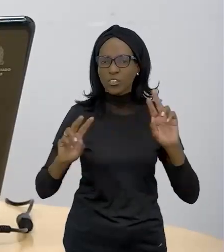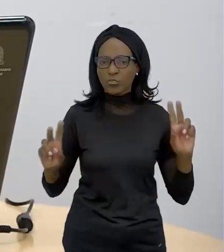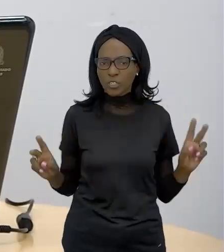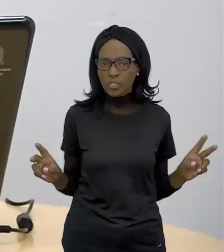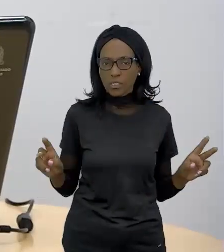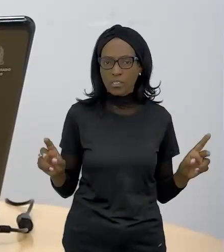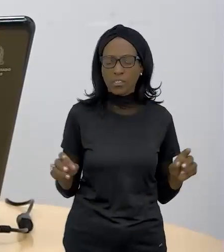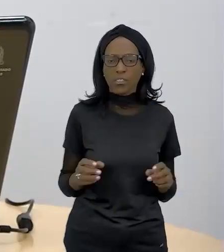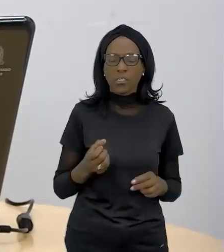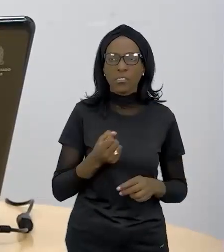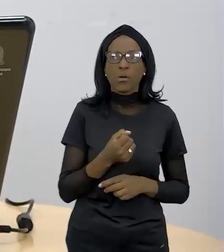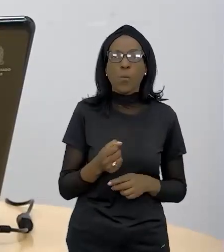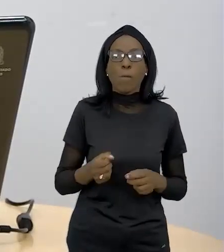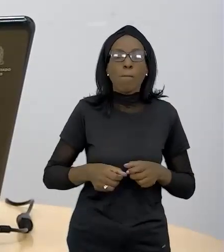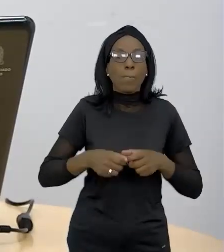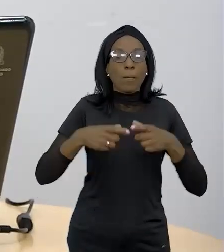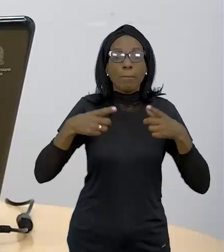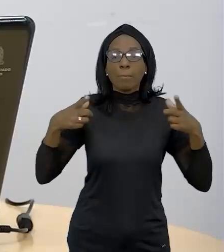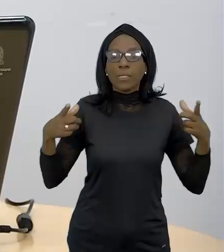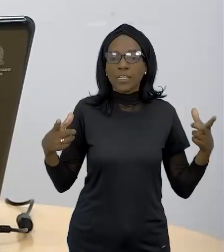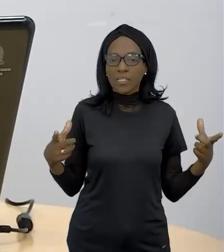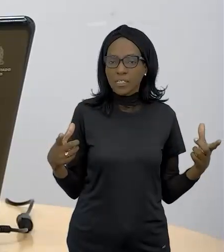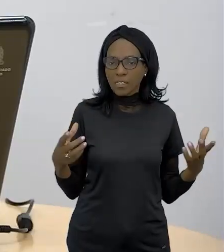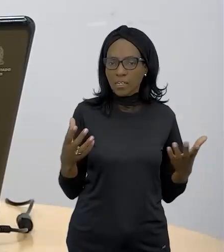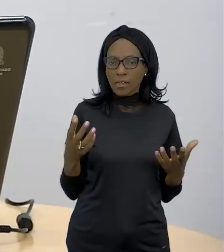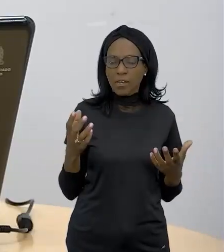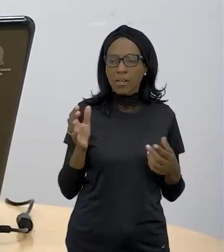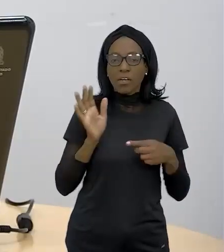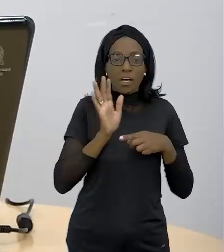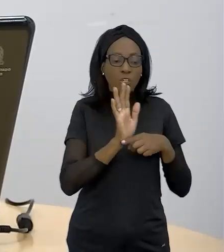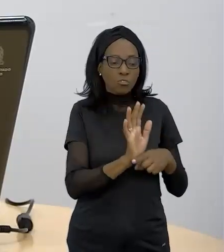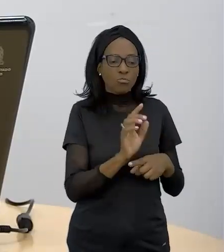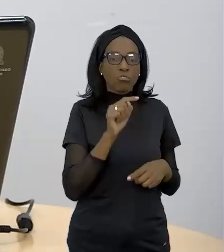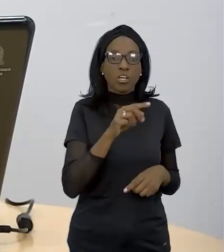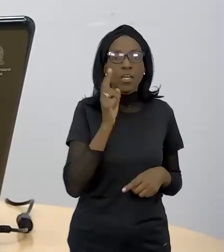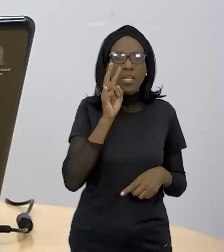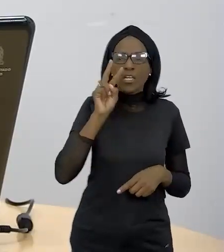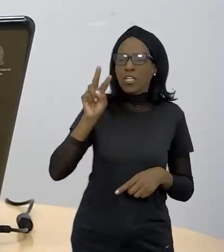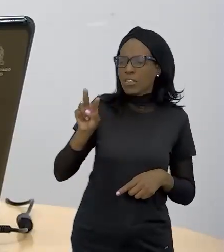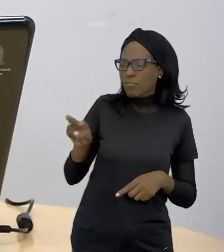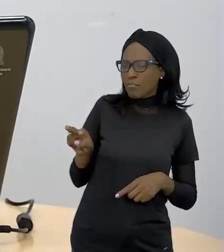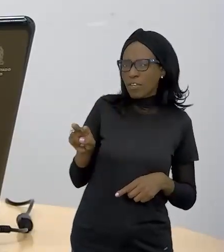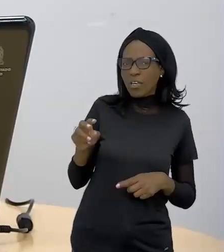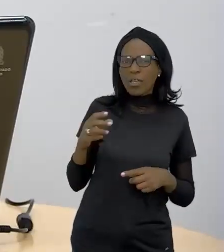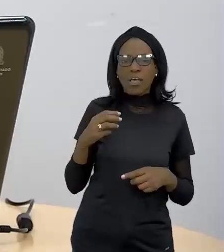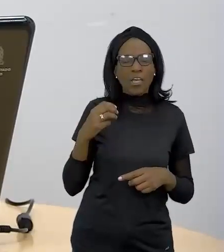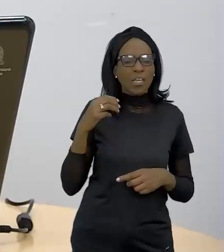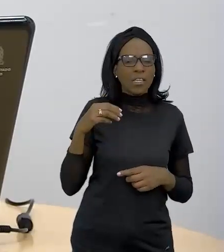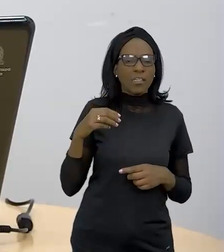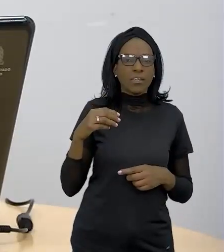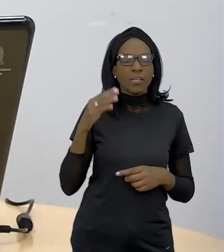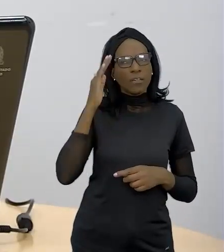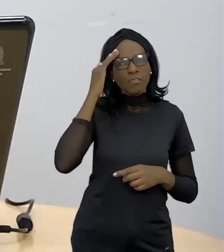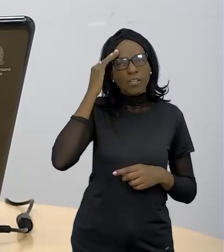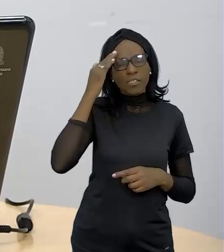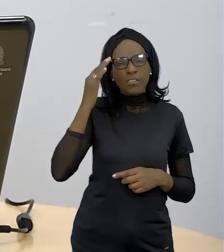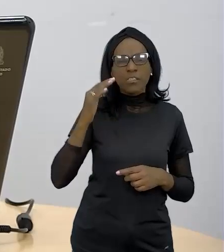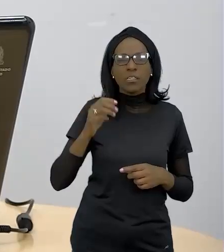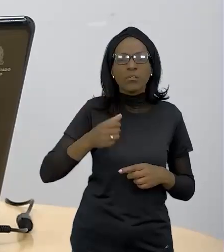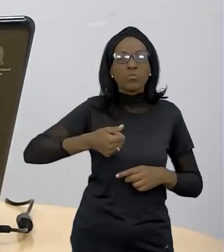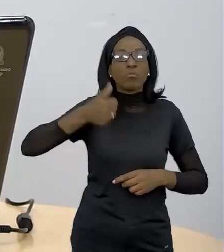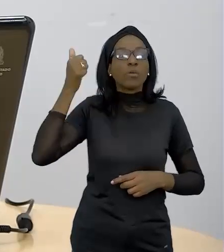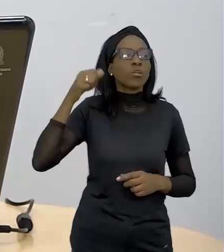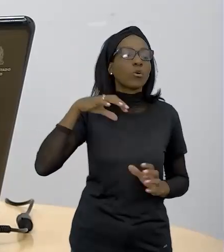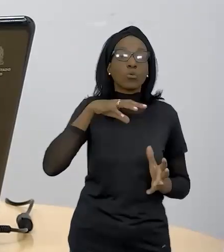mais repertório você está oferecendo para ele, para que ele possa ir para fora entendendo ler o mundo.